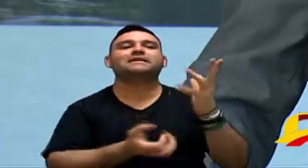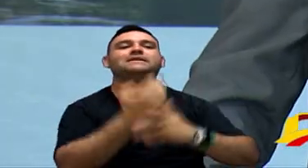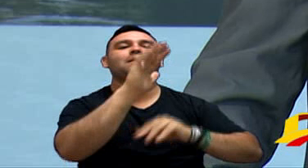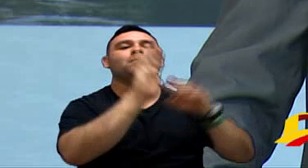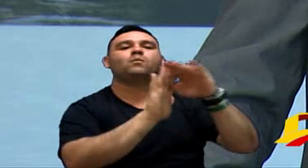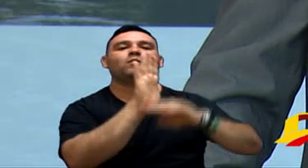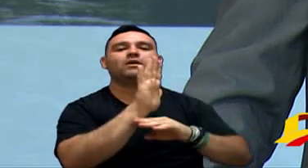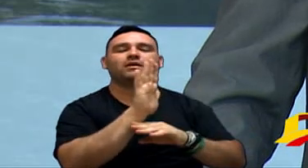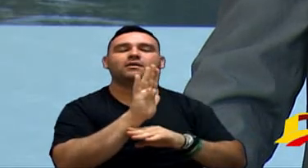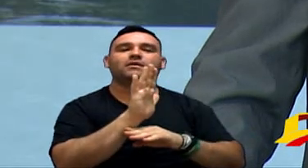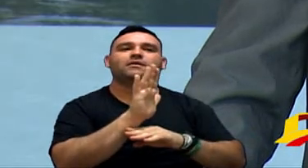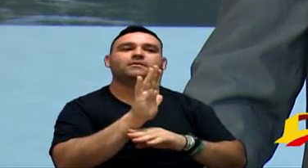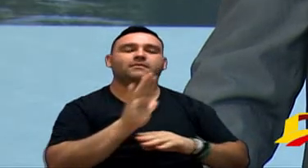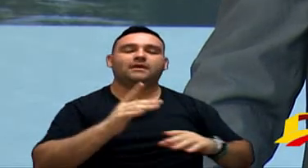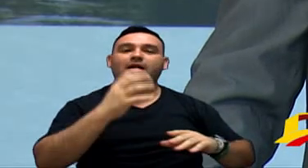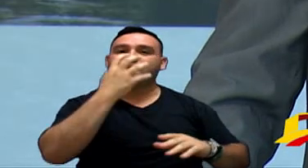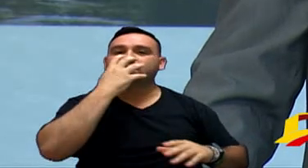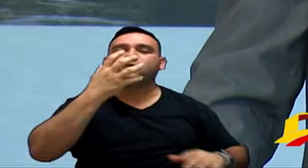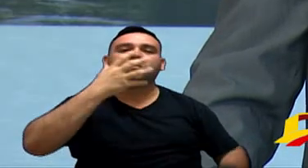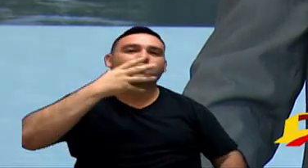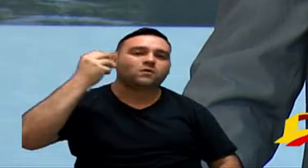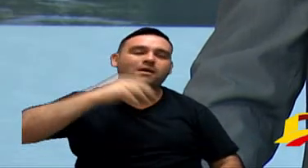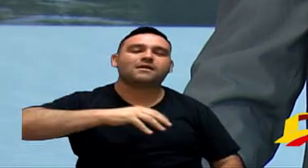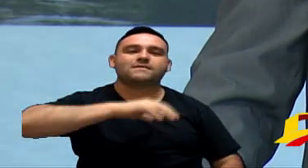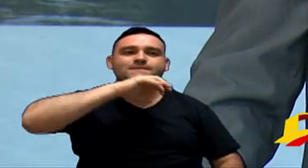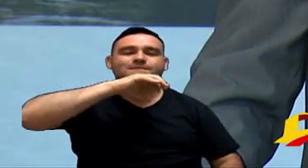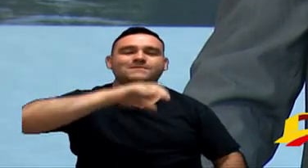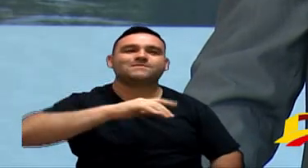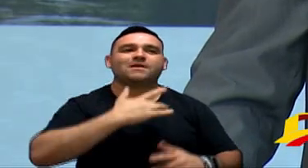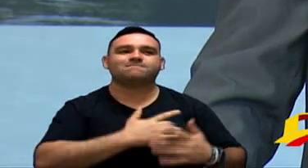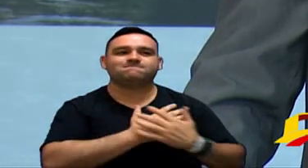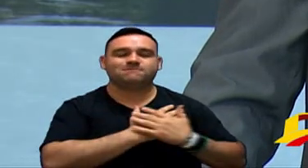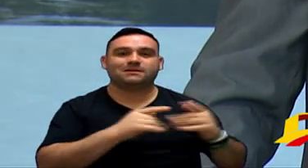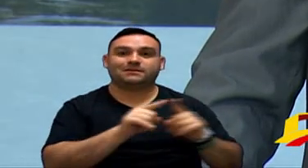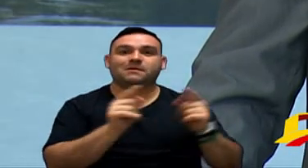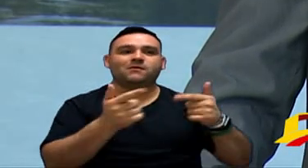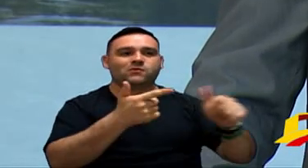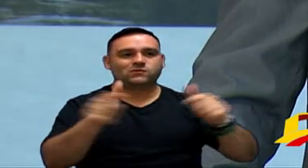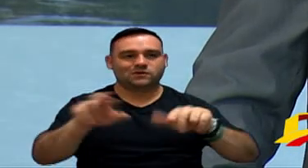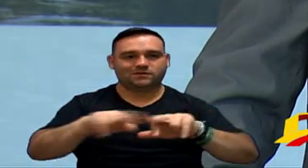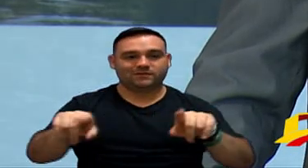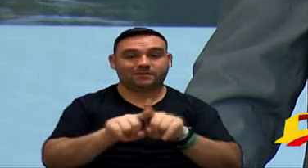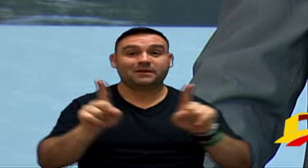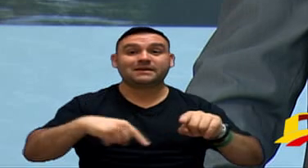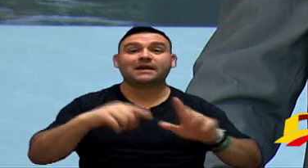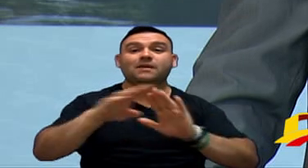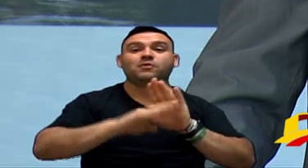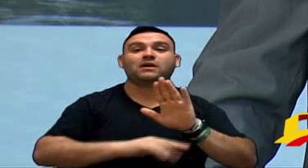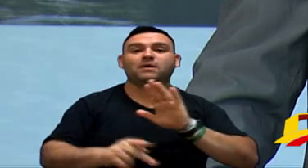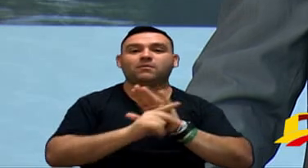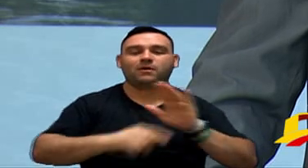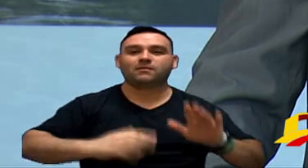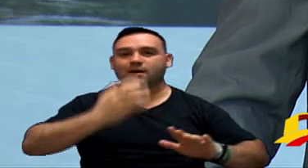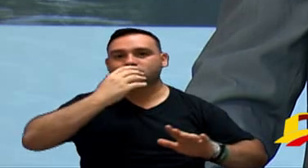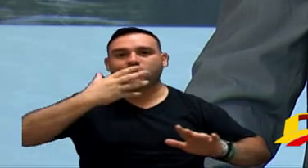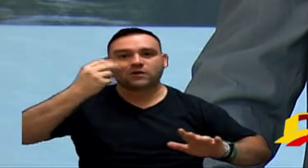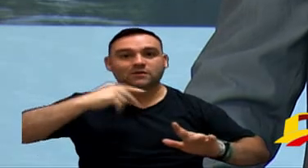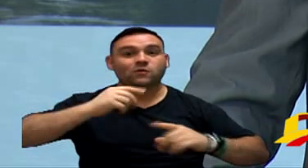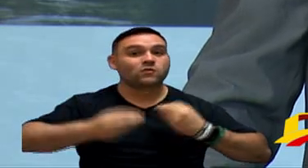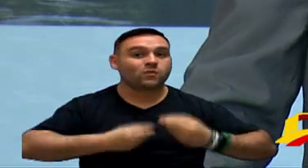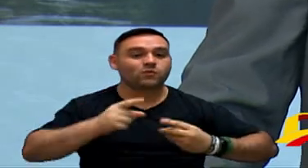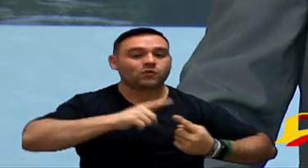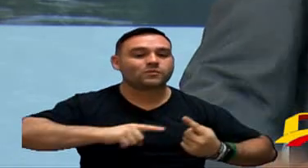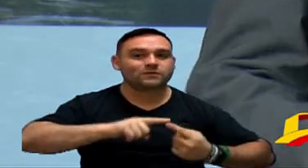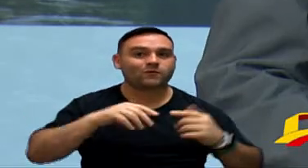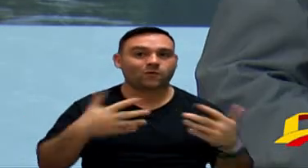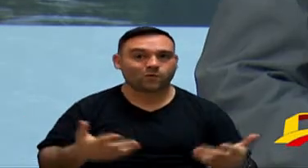programa Rede Pet solidário da previdências fica instituído no o programa de rede Pet solidário com as seguintes